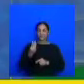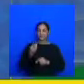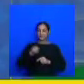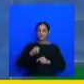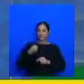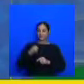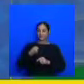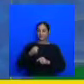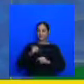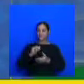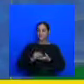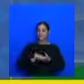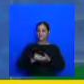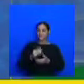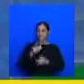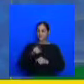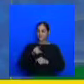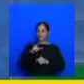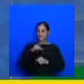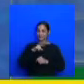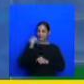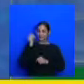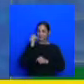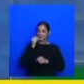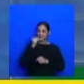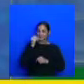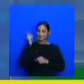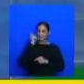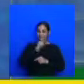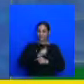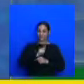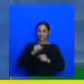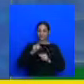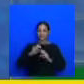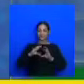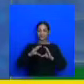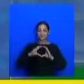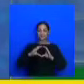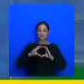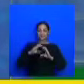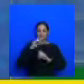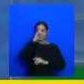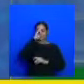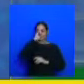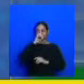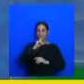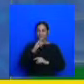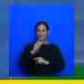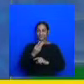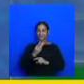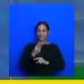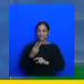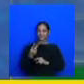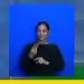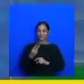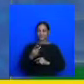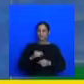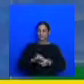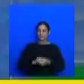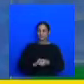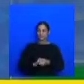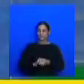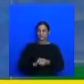3 números. Faltam 4. Você ainda tem chances. O prêmio está acumulado. Boa sorte. Bola amarela 32.